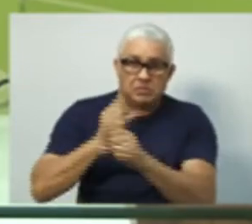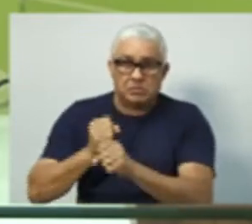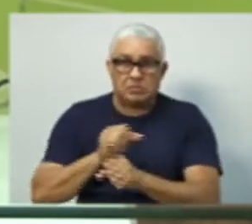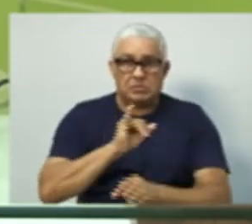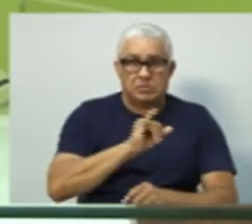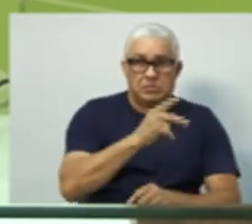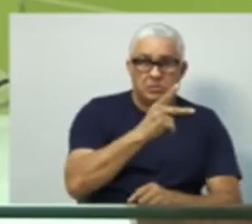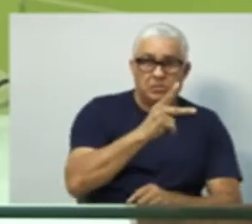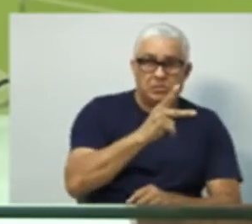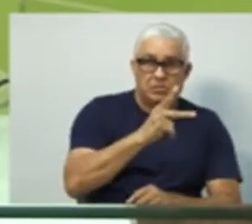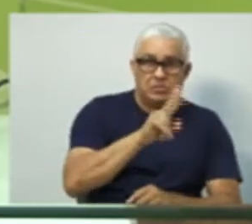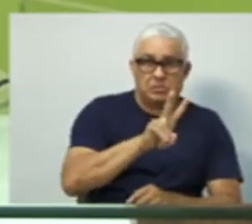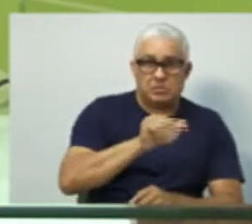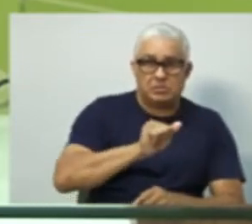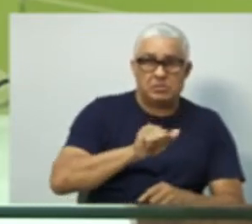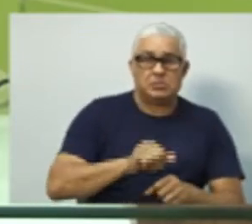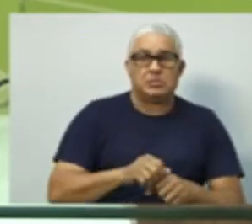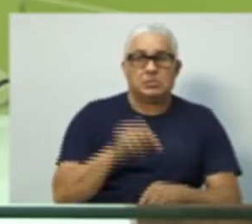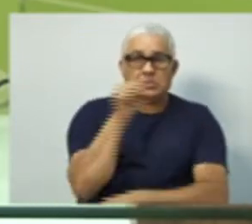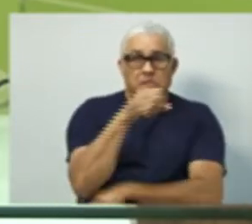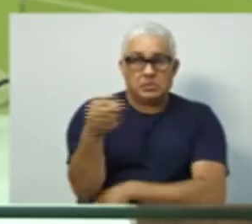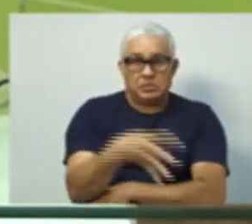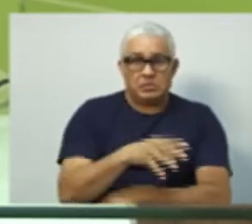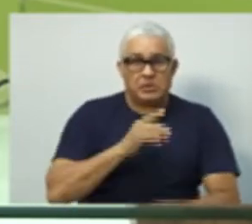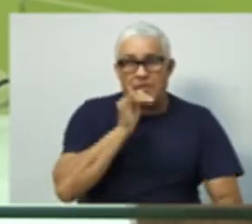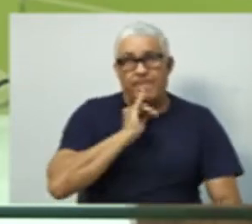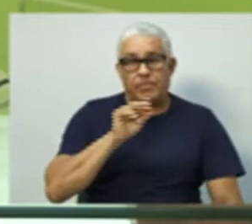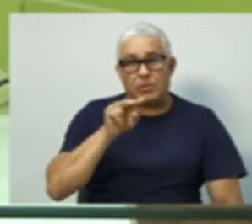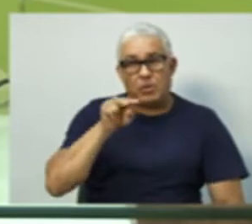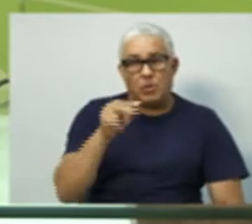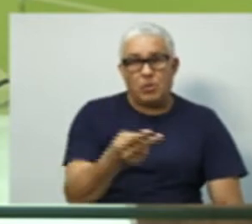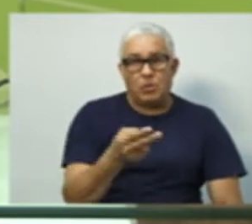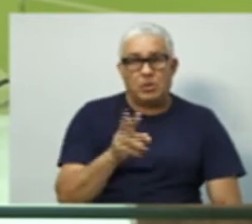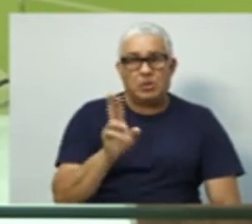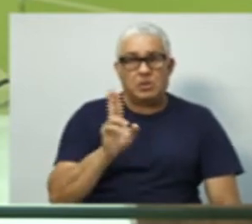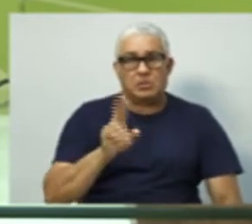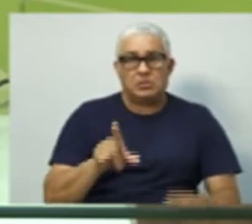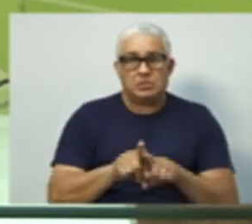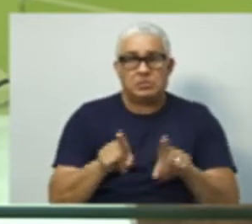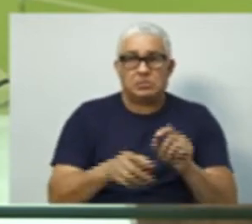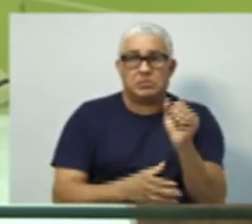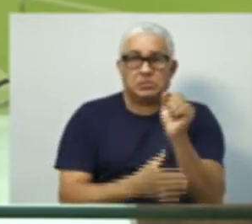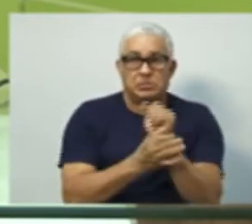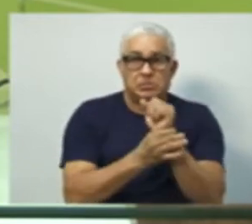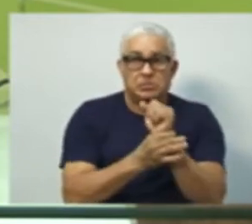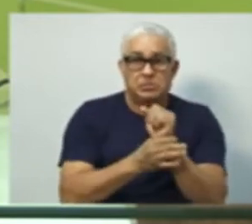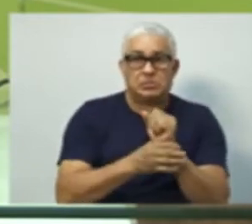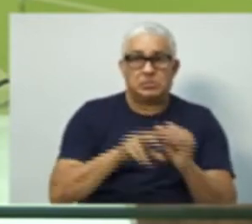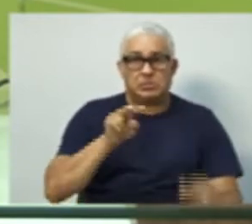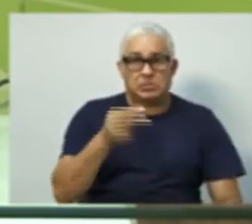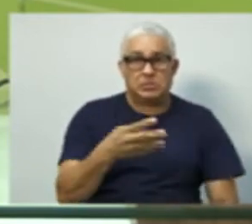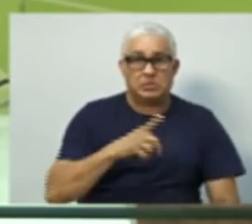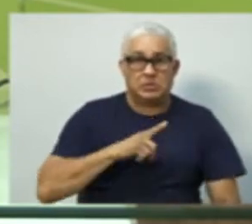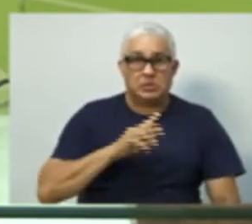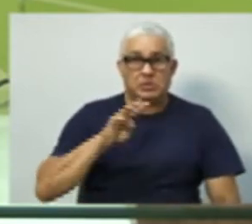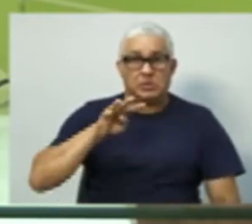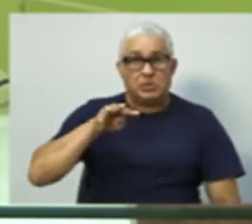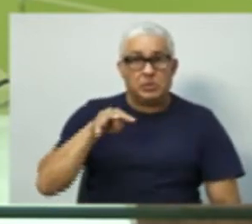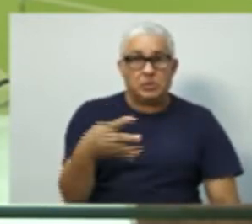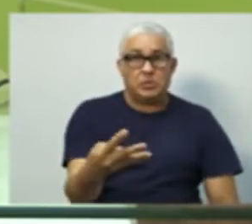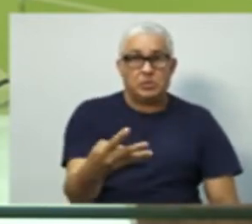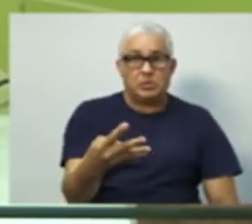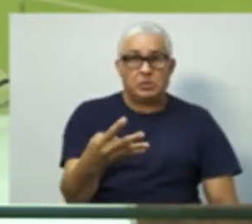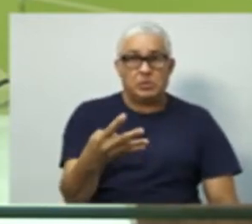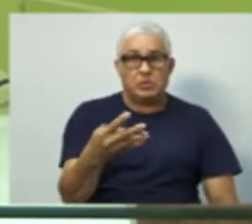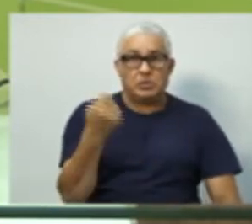agosto, uma média de 330. Então, tem a previsão o quê? De vendas. Veja que eu tenho um incremento, né? Eu passei de